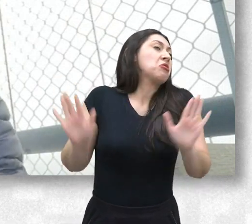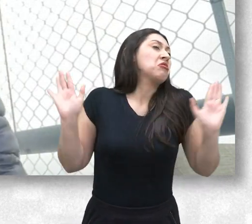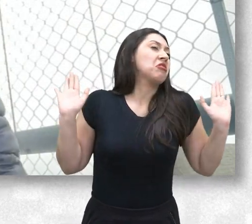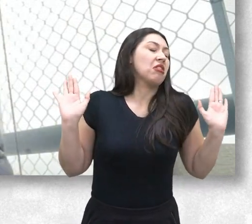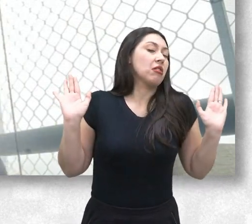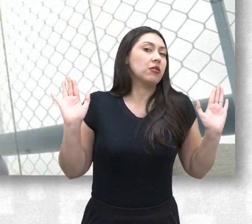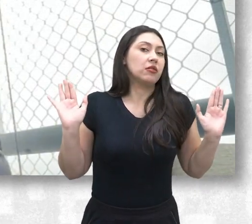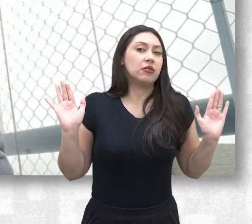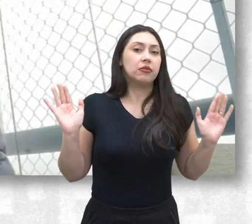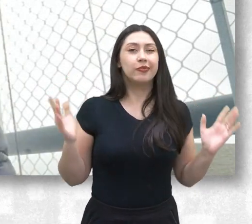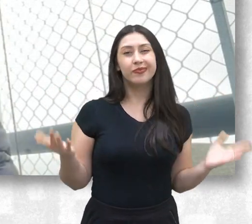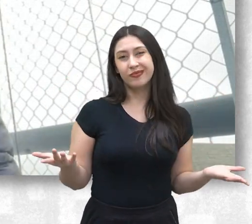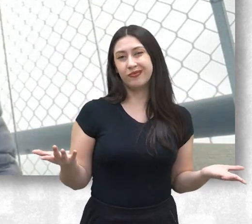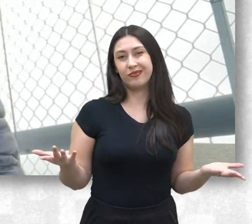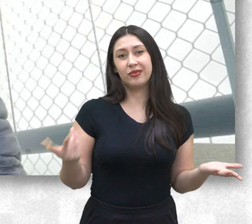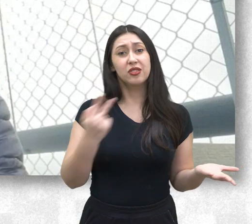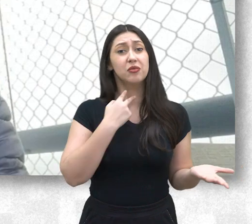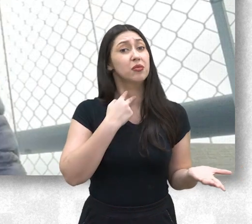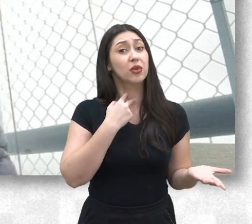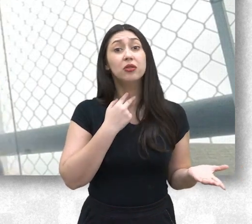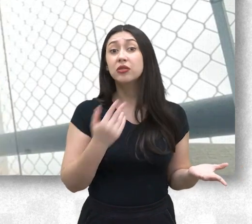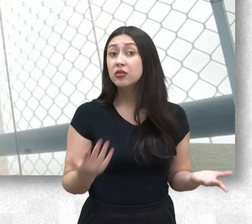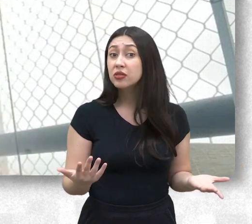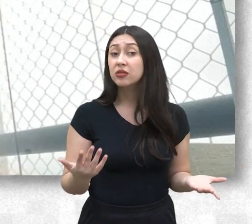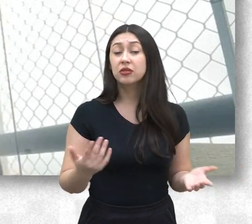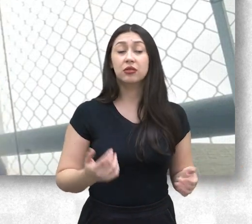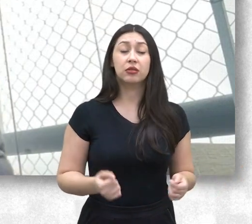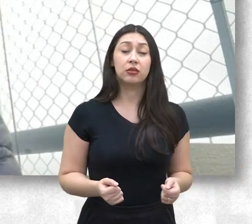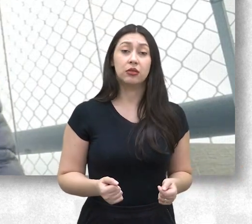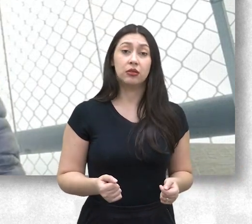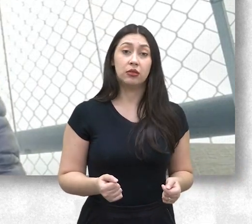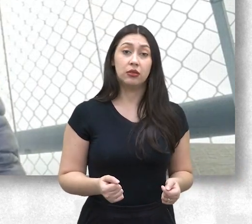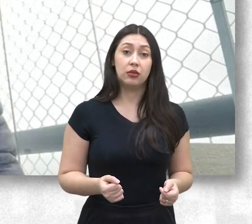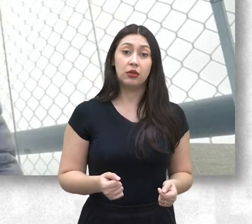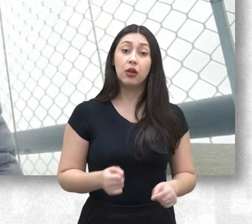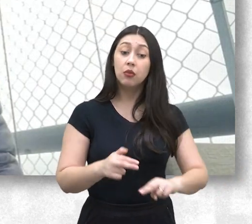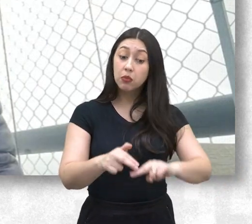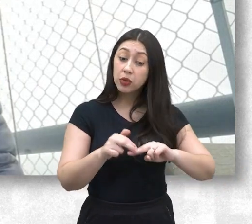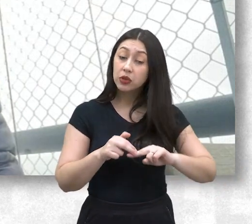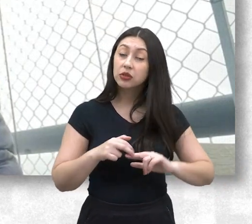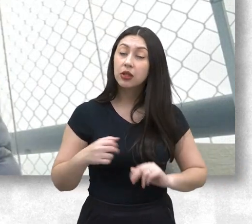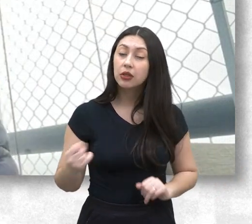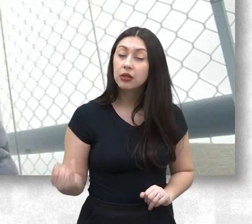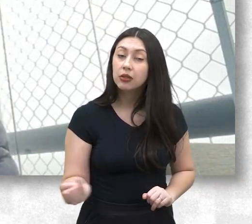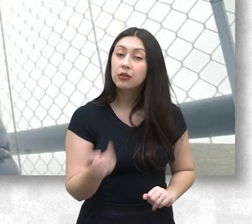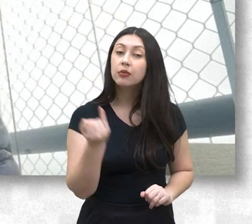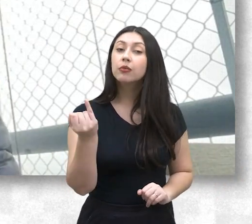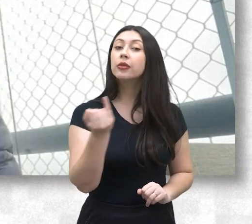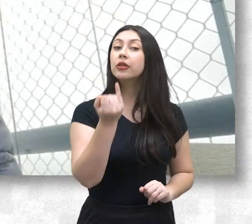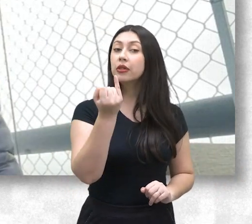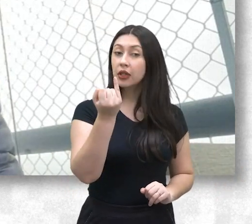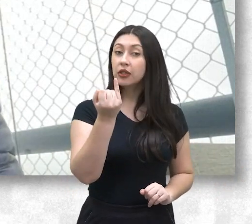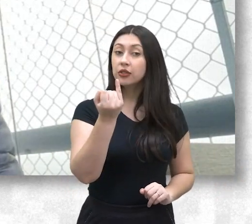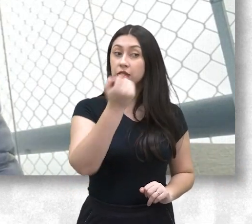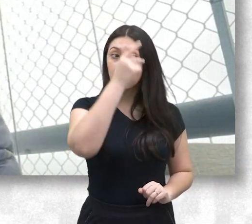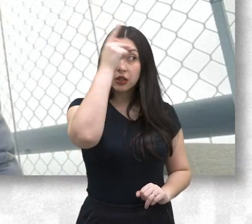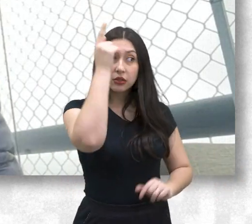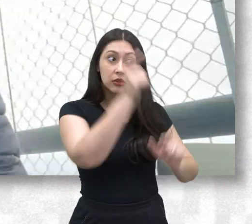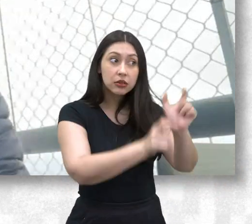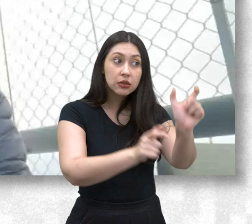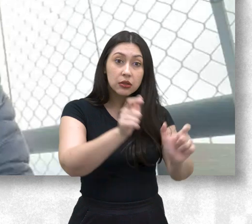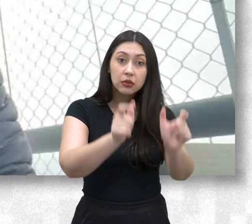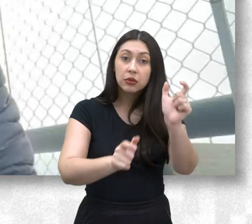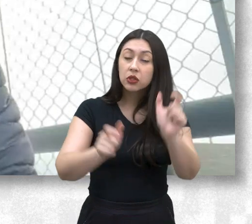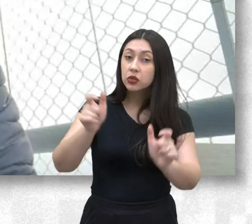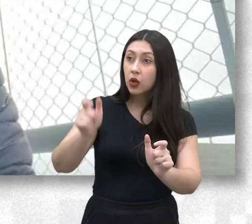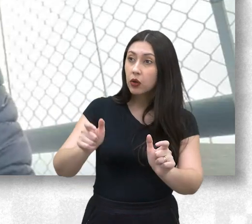o prefeito não faz algo porque ele é oposição ao vereador. E por isso que é tão importante esse